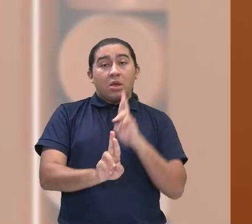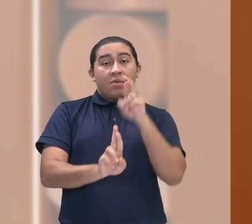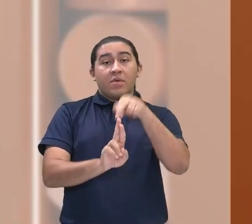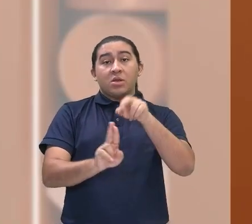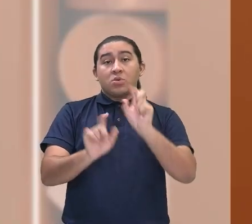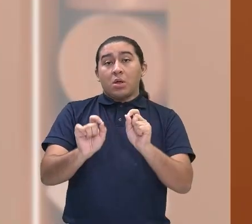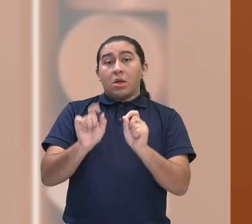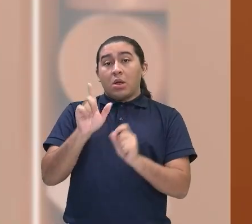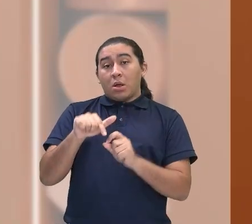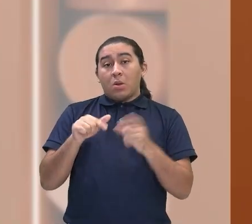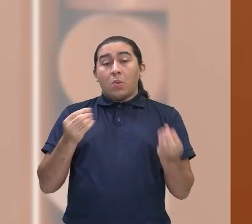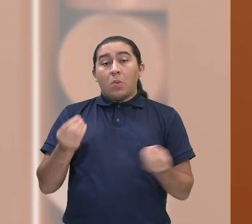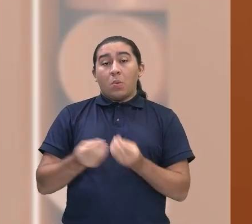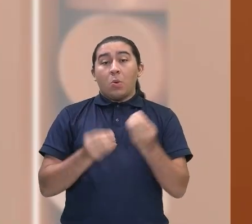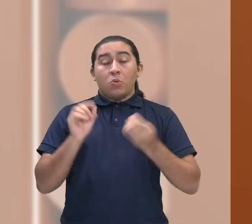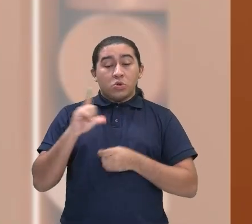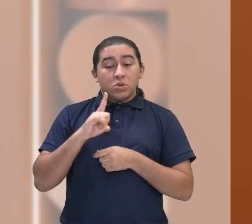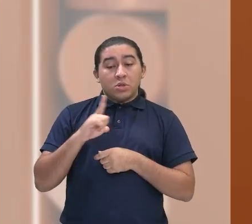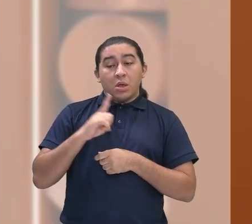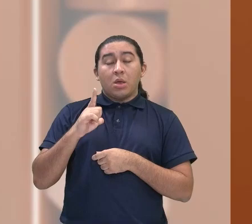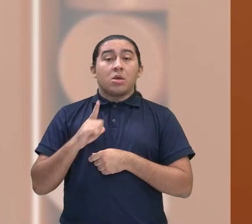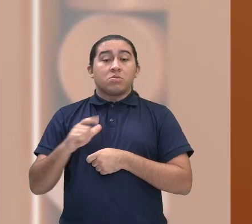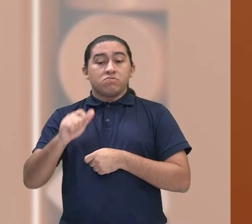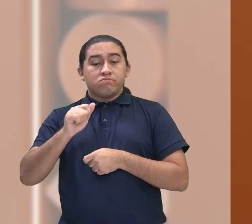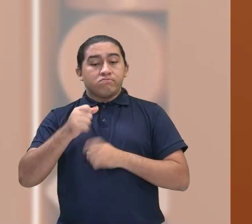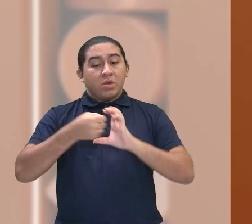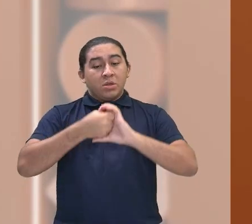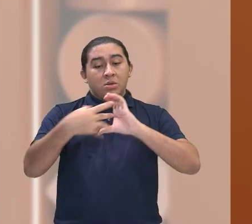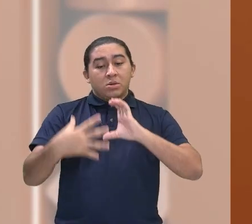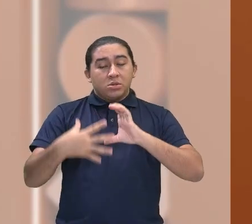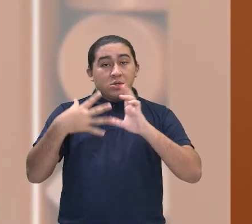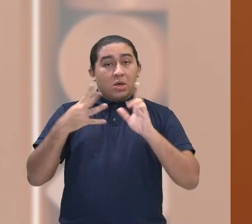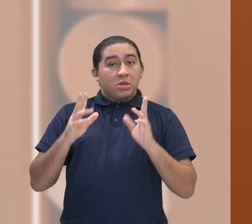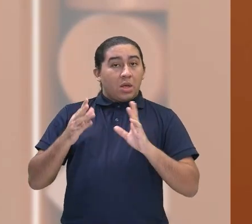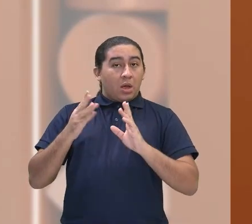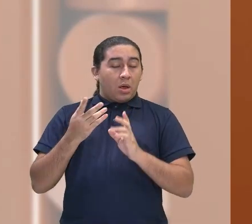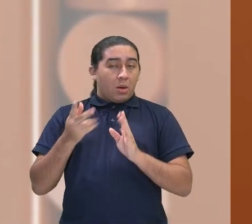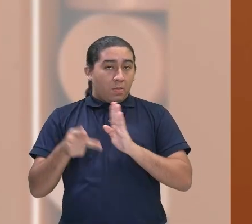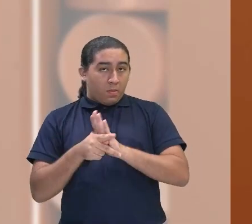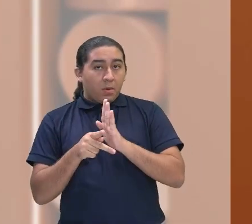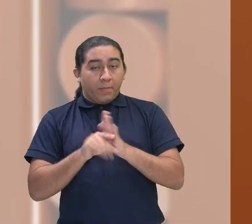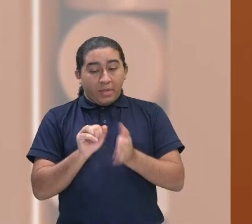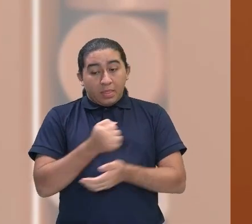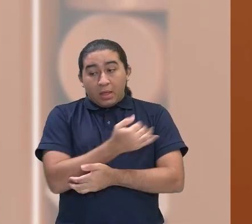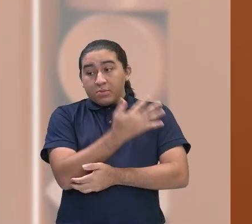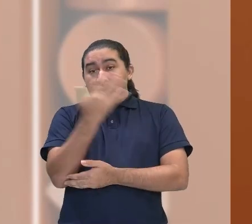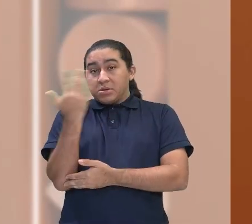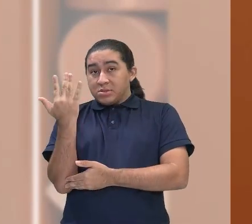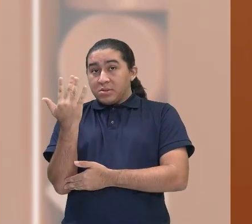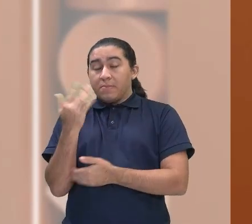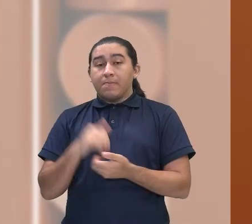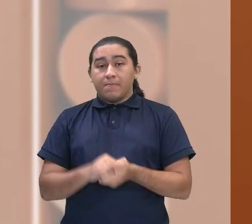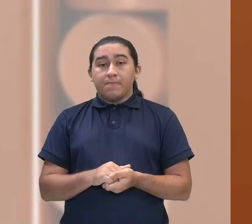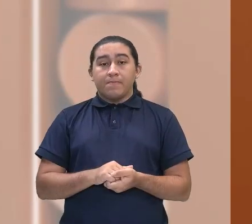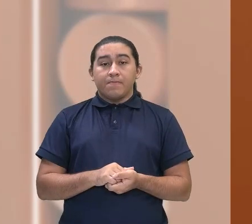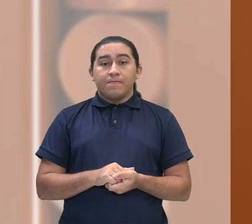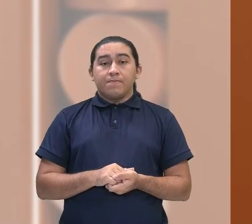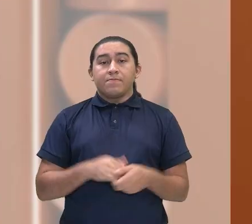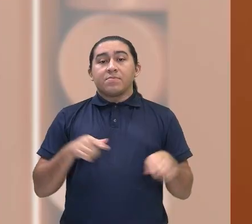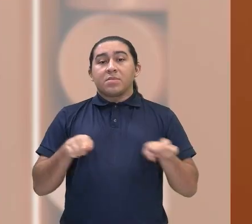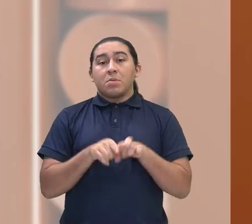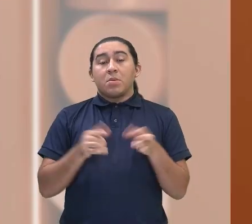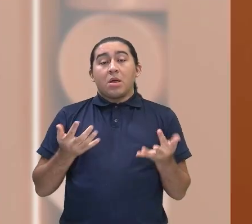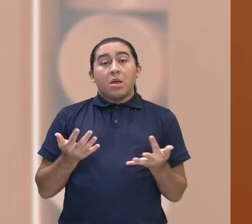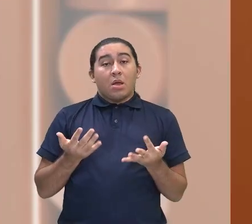da construção, dos elementos da natureza. Tá bom? E a fim de finalizar a nossa